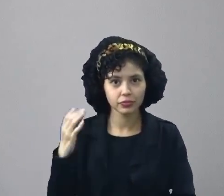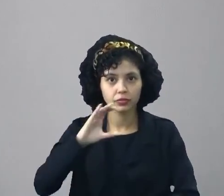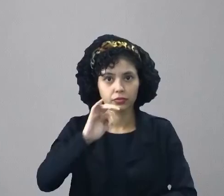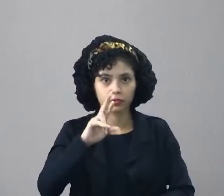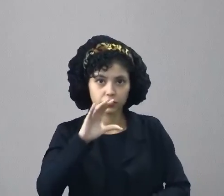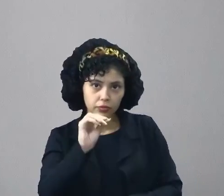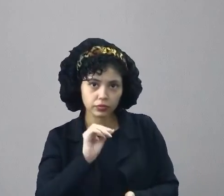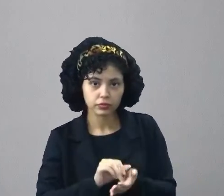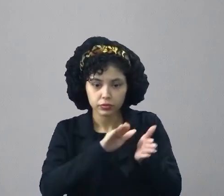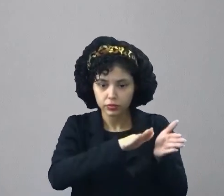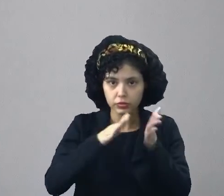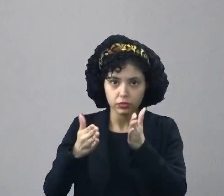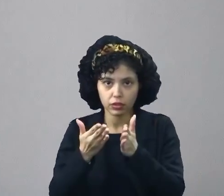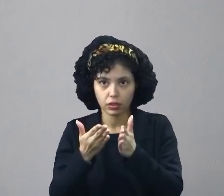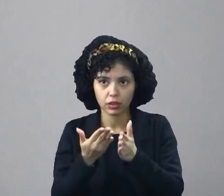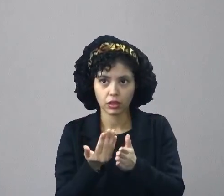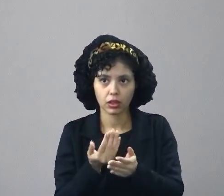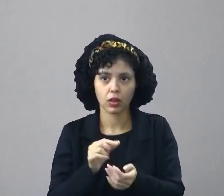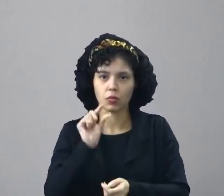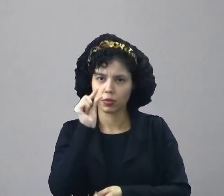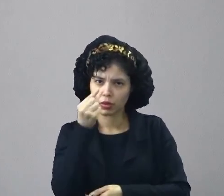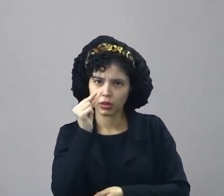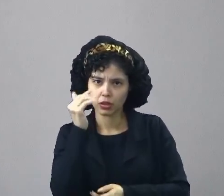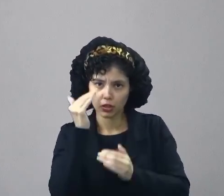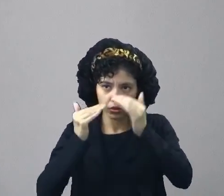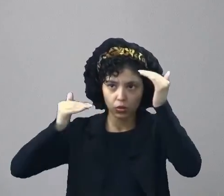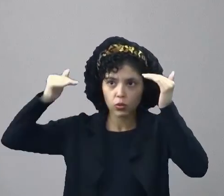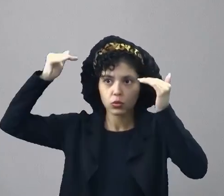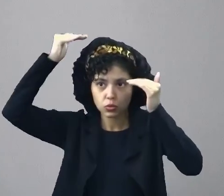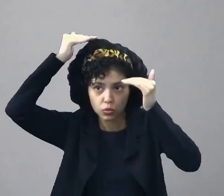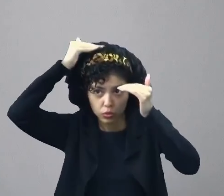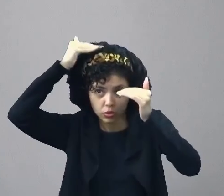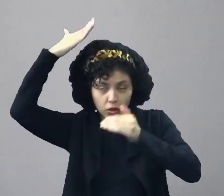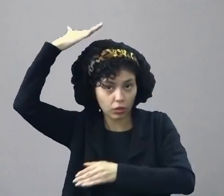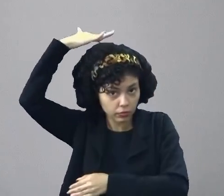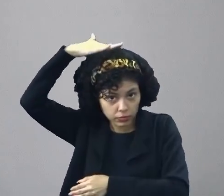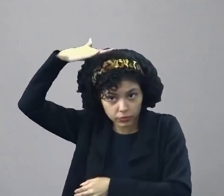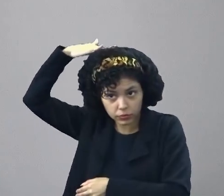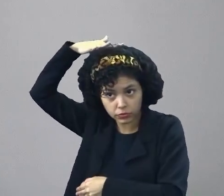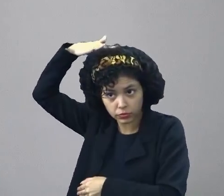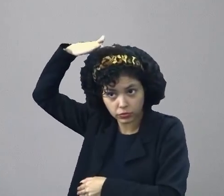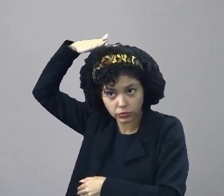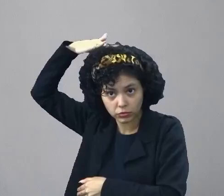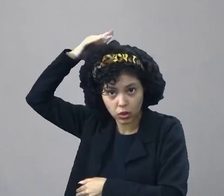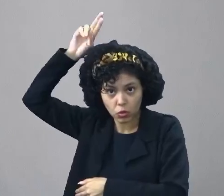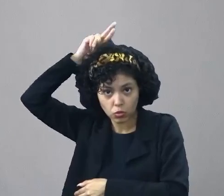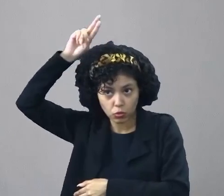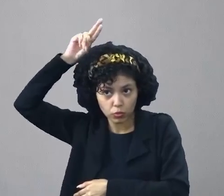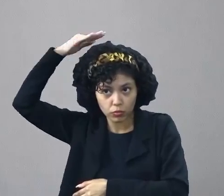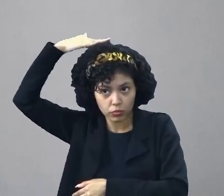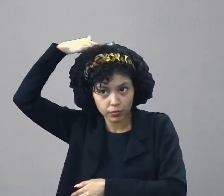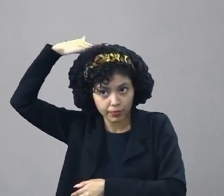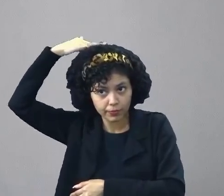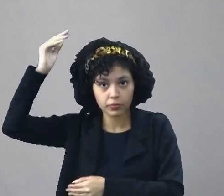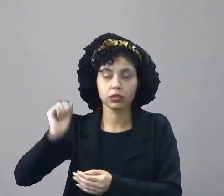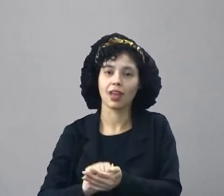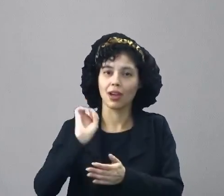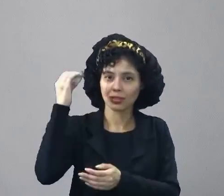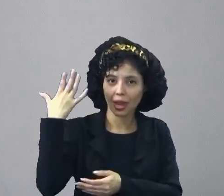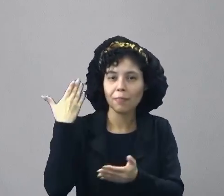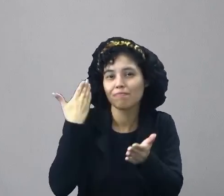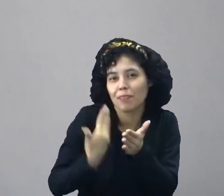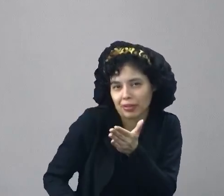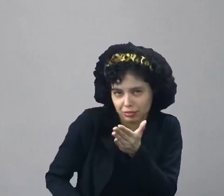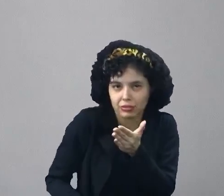cerebelo, que é a parte aí que está um pouco acima do tronco cefálico e abaixo do cérebro, mesmo se ele for lesionado, então a pessoa